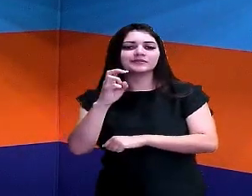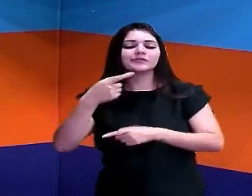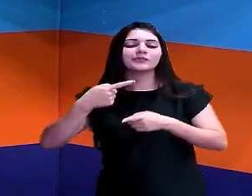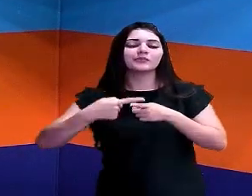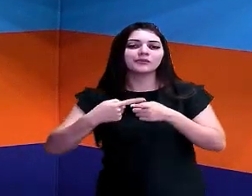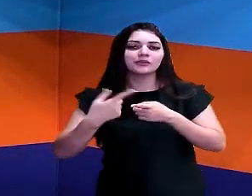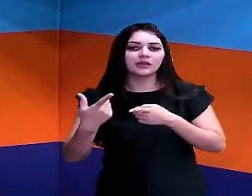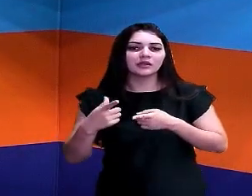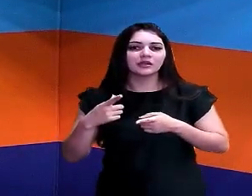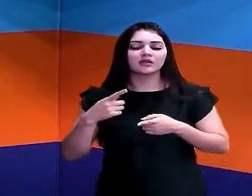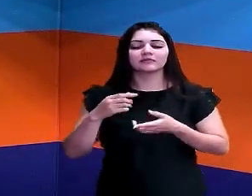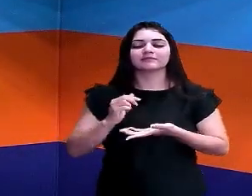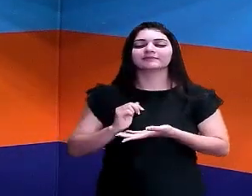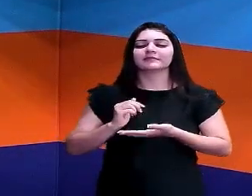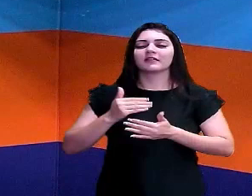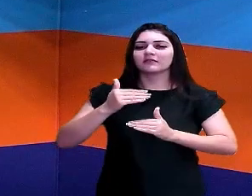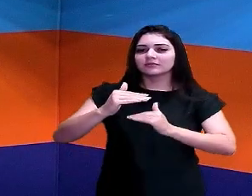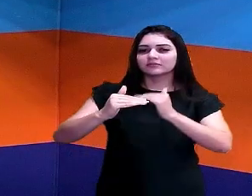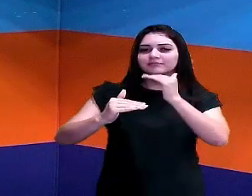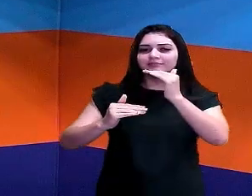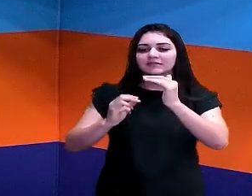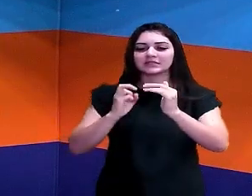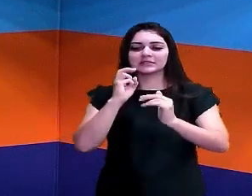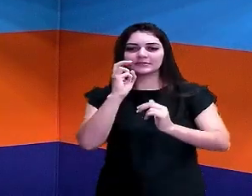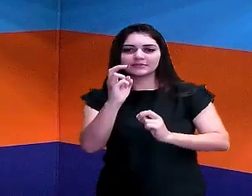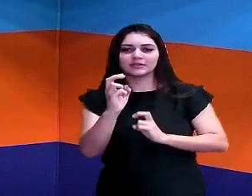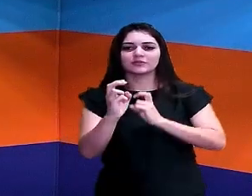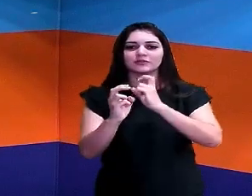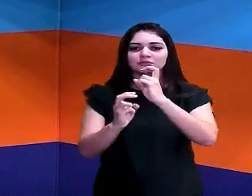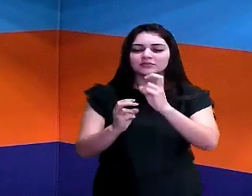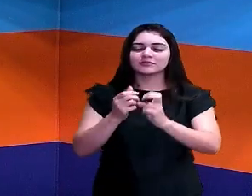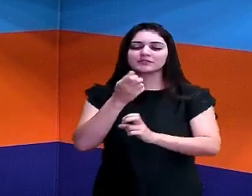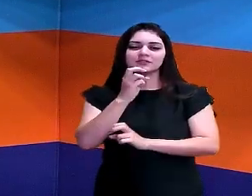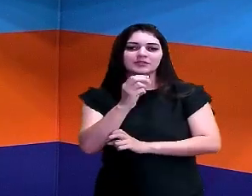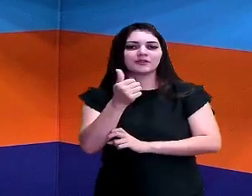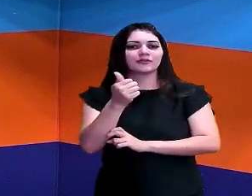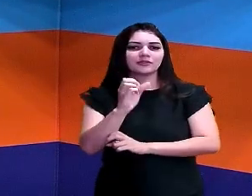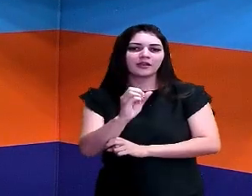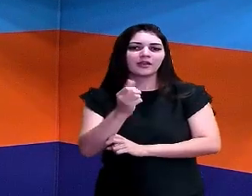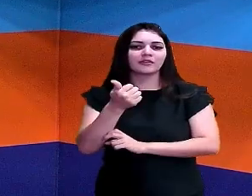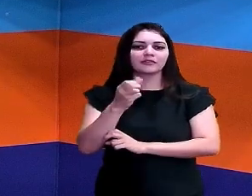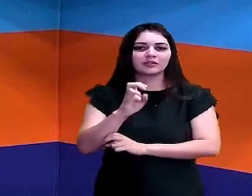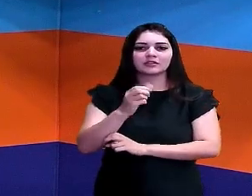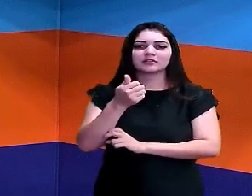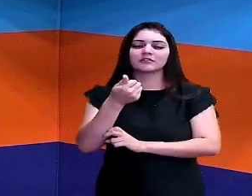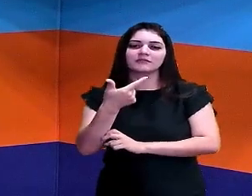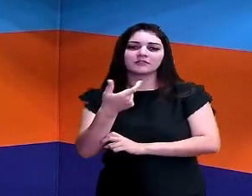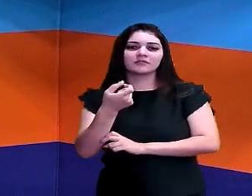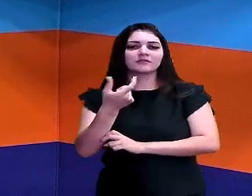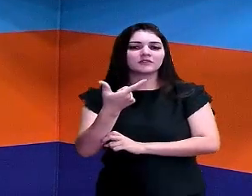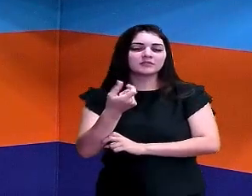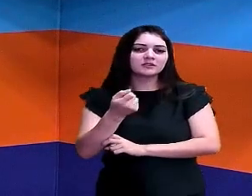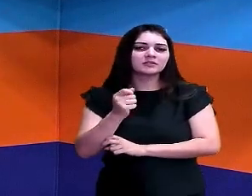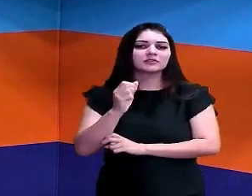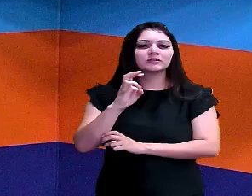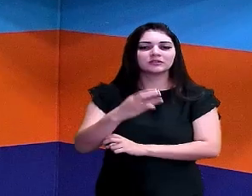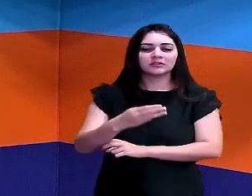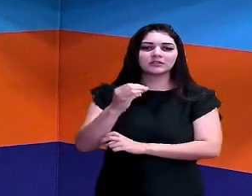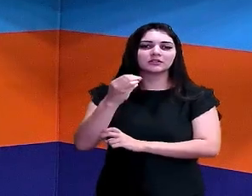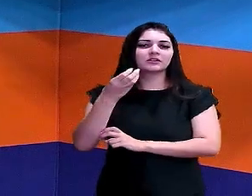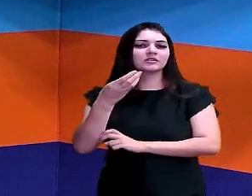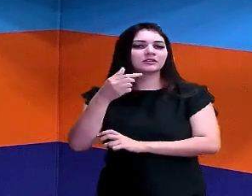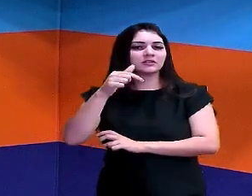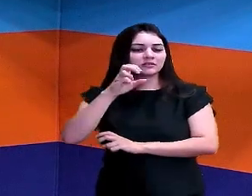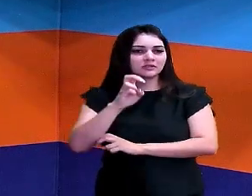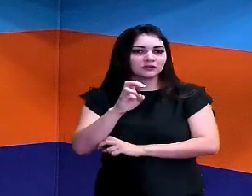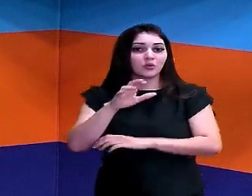gente vai andar de 5 e 5, lembra, ó? 5, 10, 15, 20, 25, 30, 35. Quando eu chego no 7,